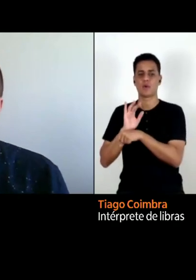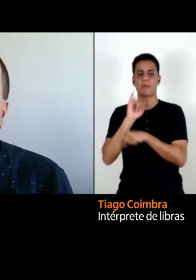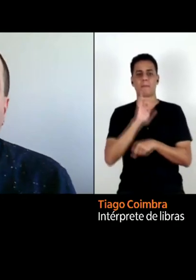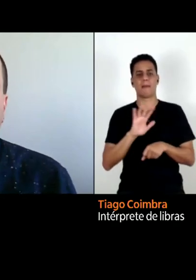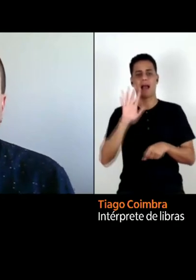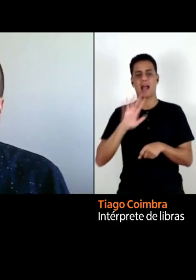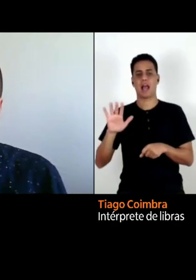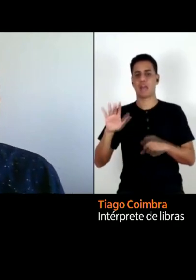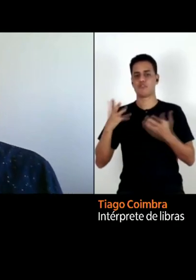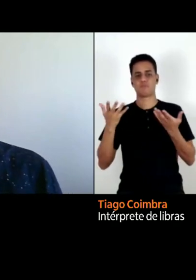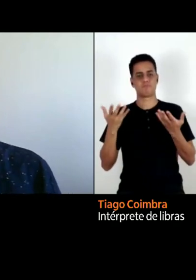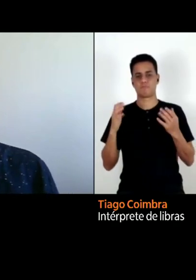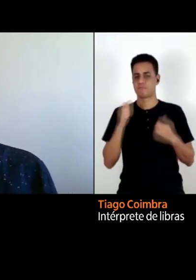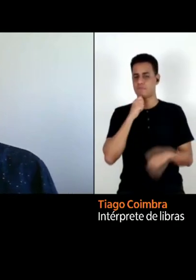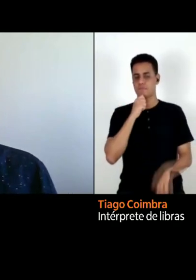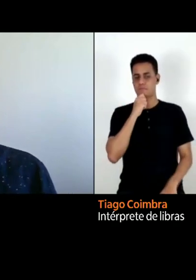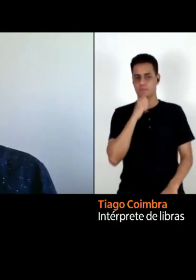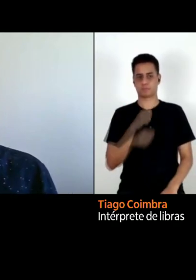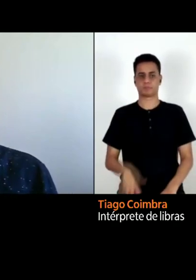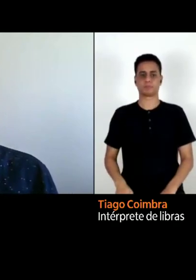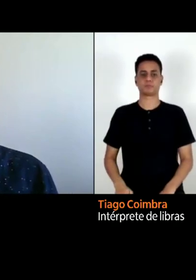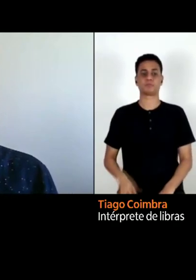Em 27 de novembro de